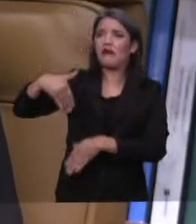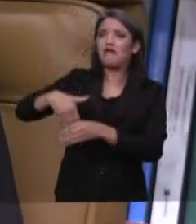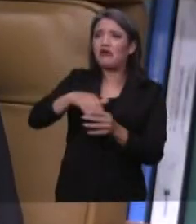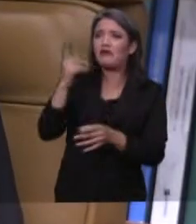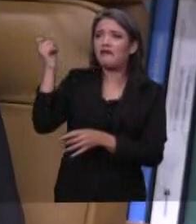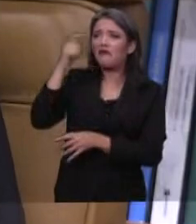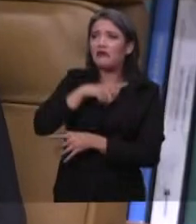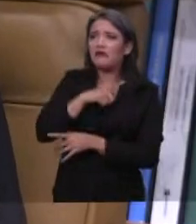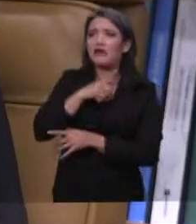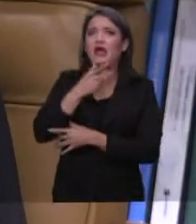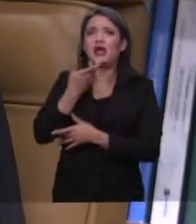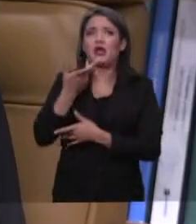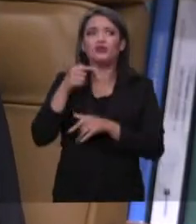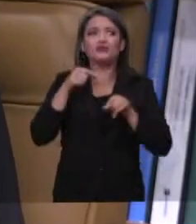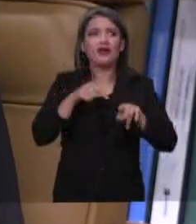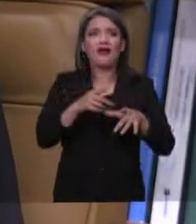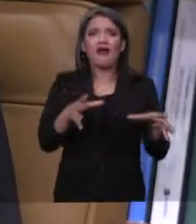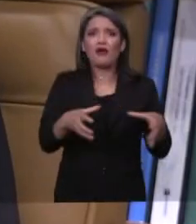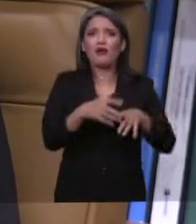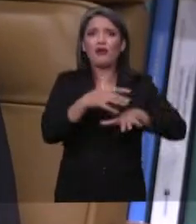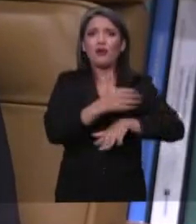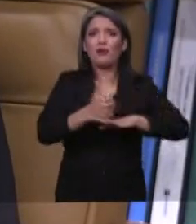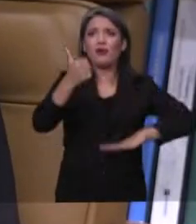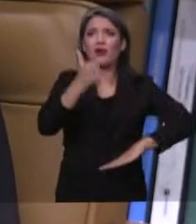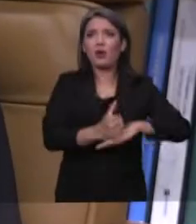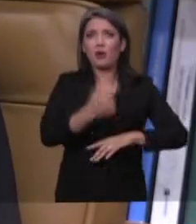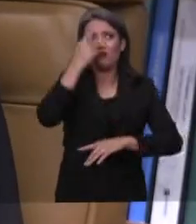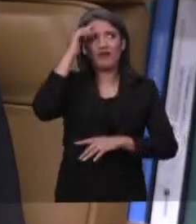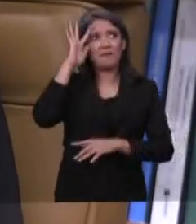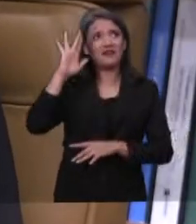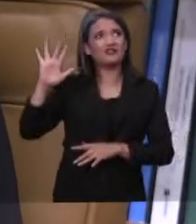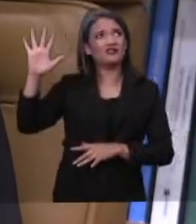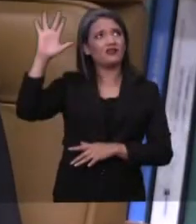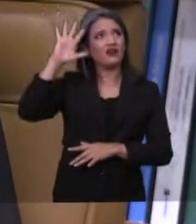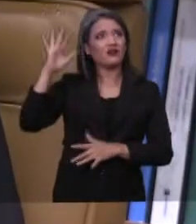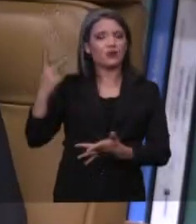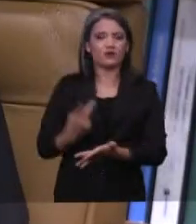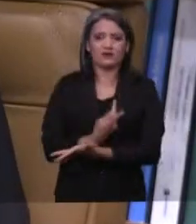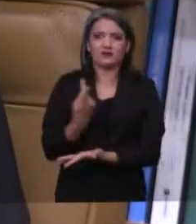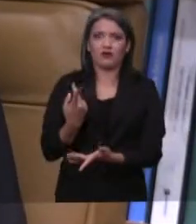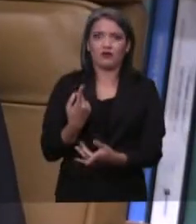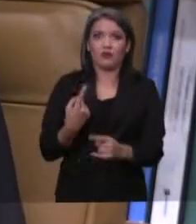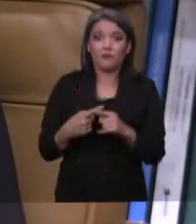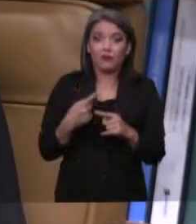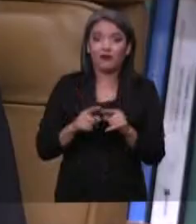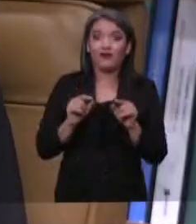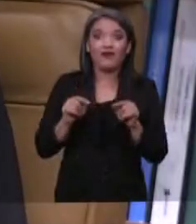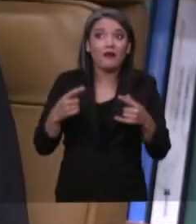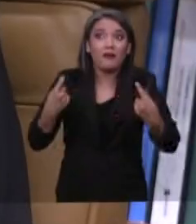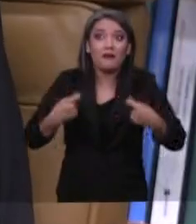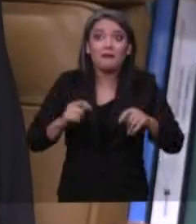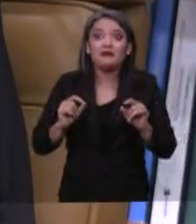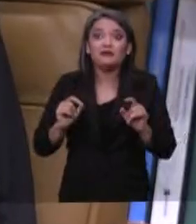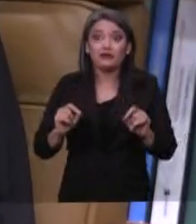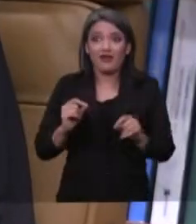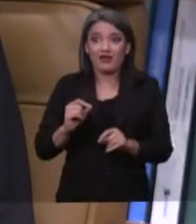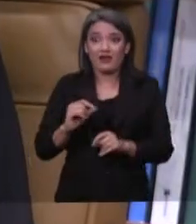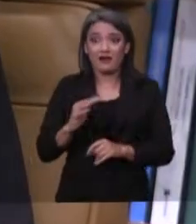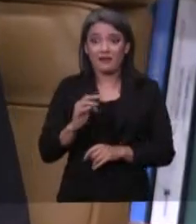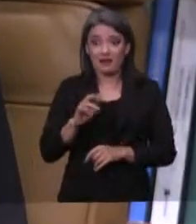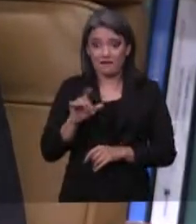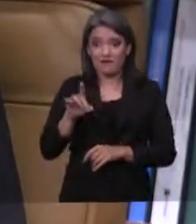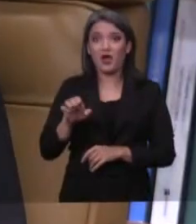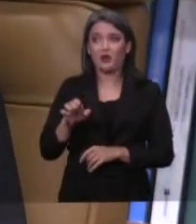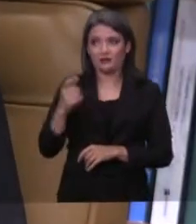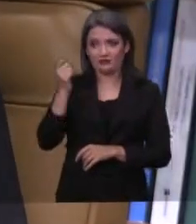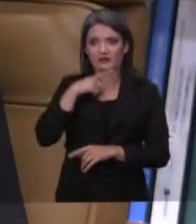do golpismo. Porque para ter havido fraude, ministro Fachin, ministro Alexandre, era preciso que nós três,